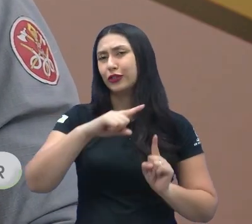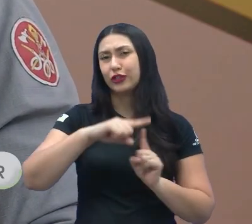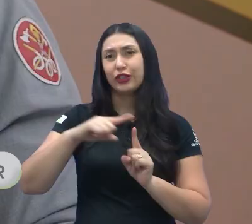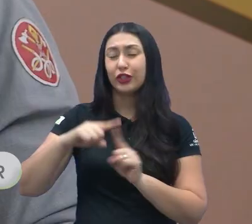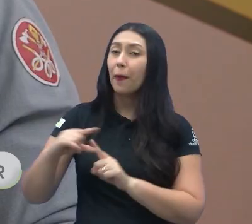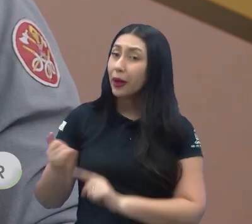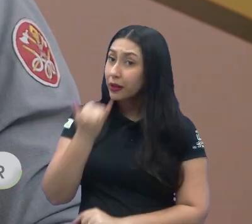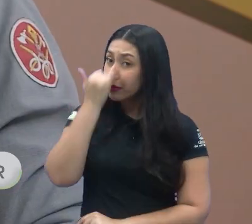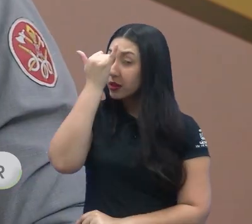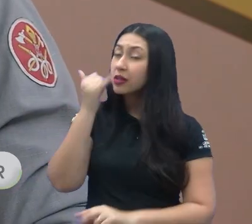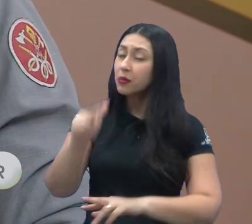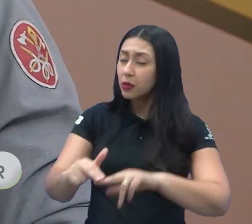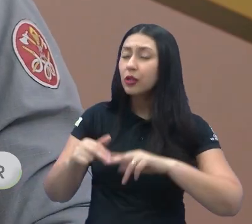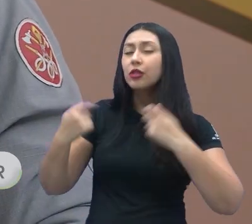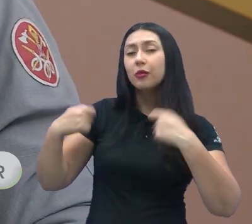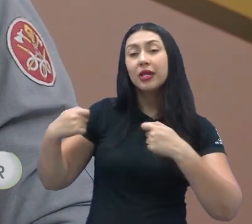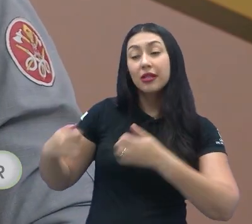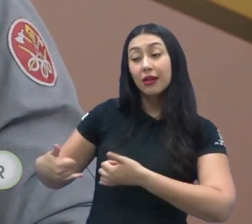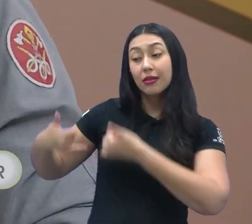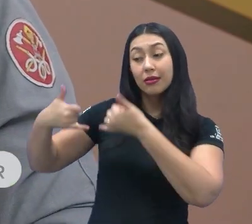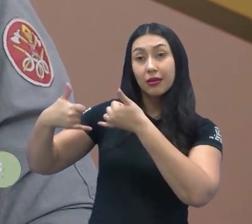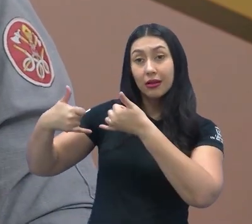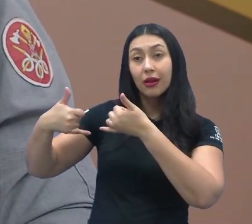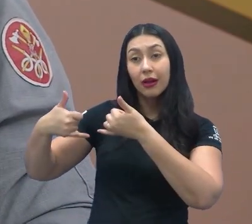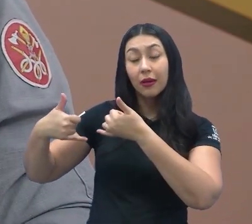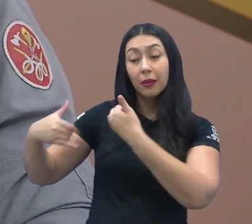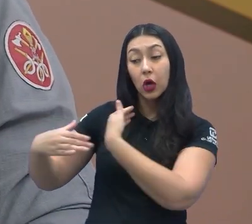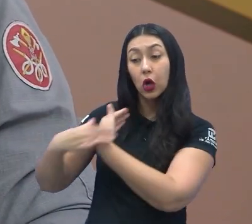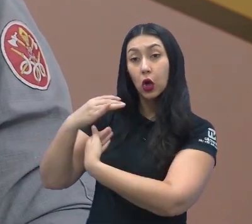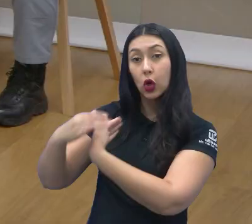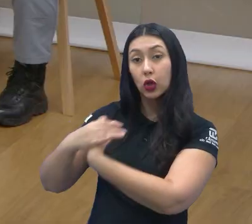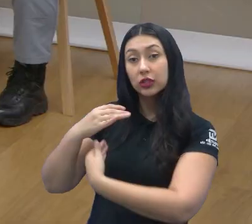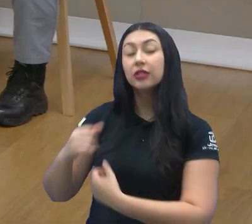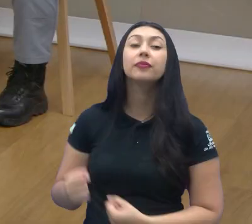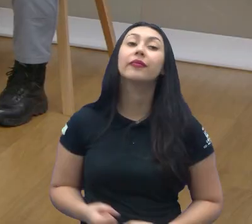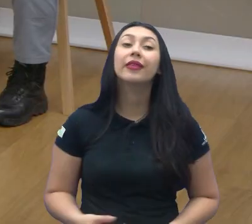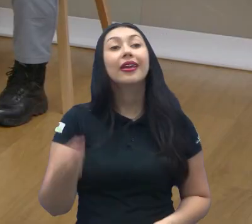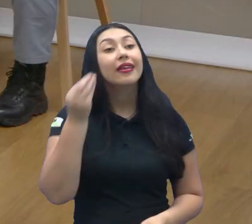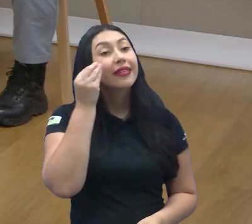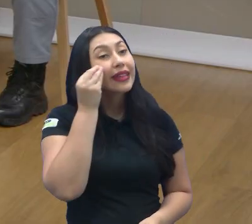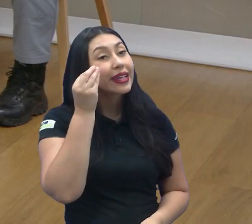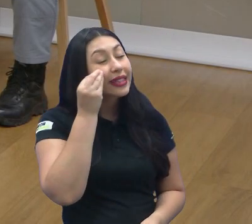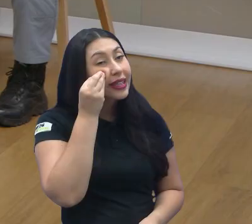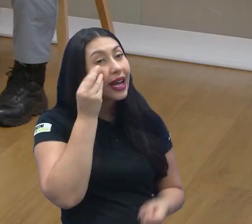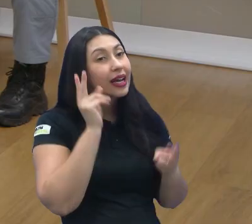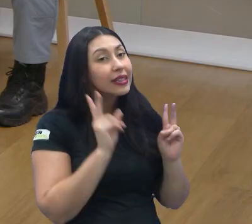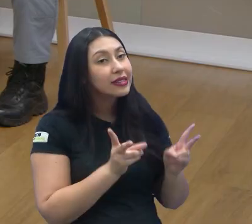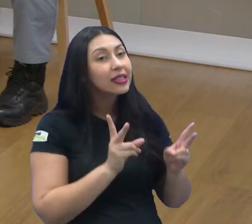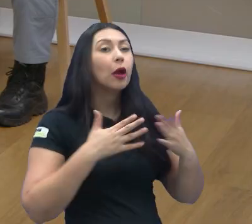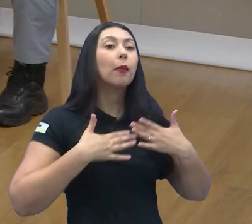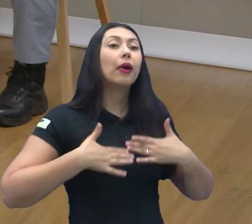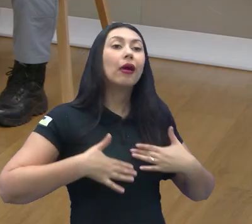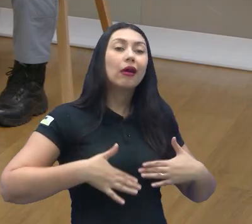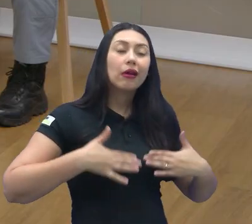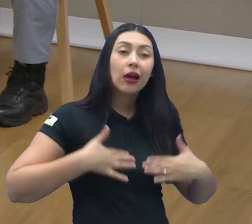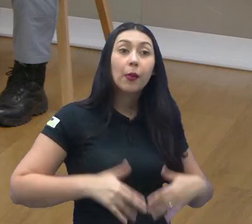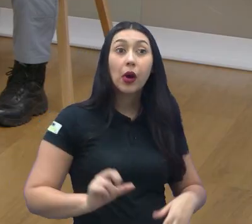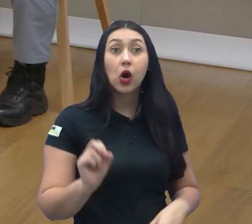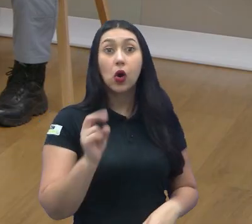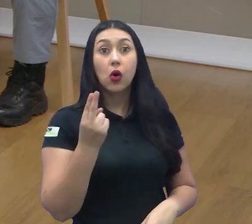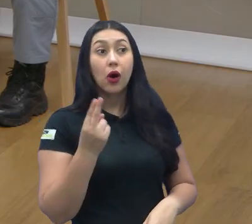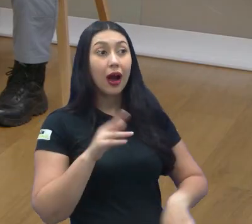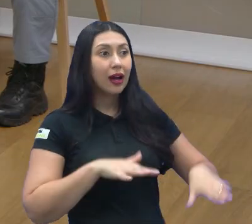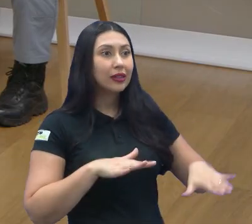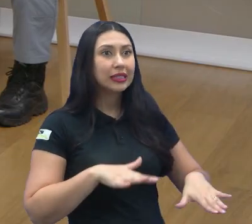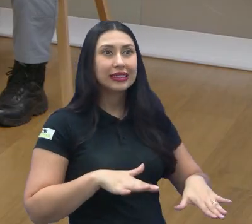Corpo de Bombeiros e passar a situação para ser orientado da maneira adequada. E tentar, na maneira do possível, manter essa calma, ou então escolher ali, porque geralmente quando